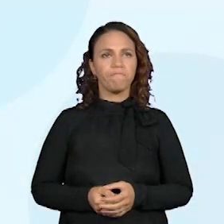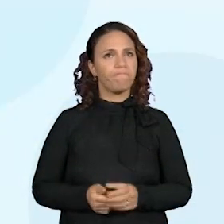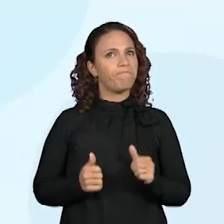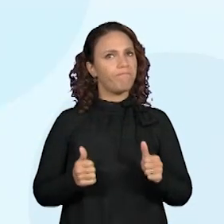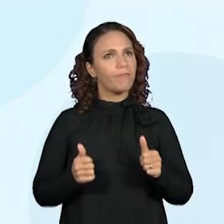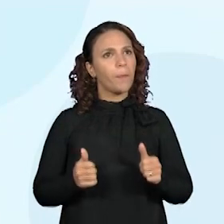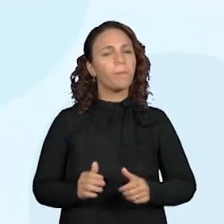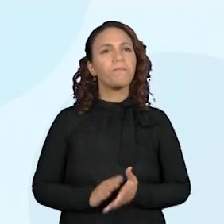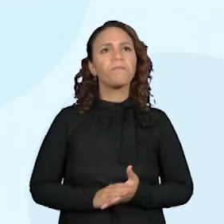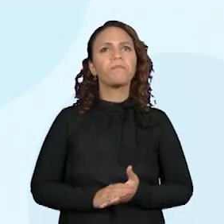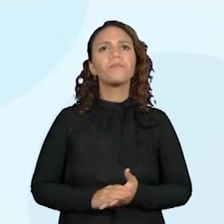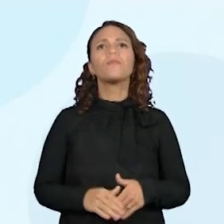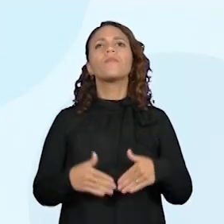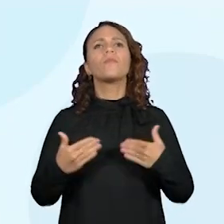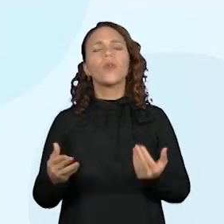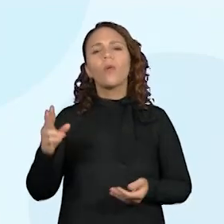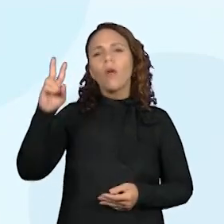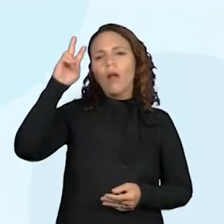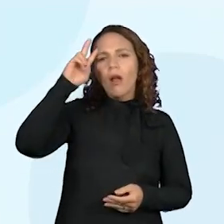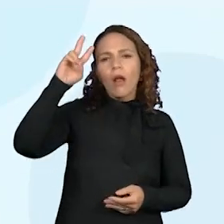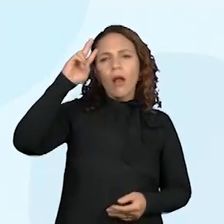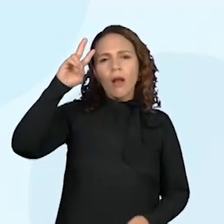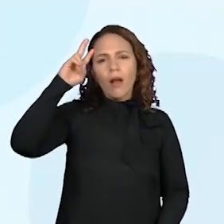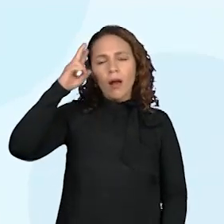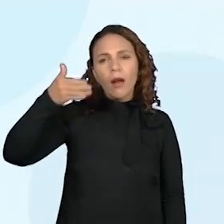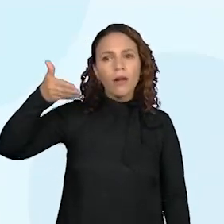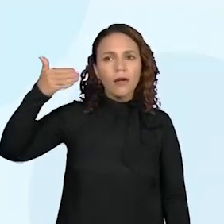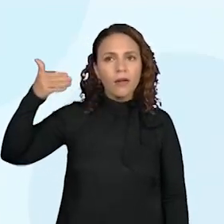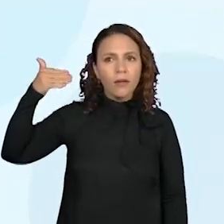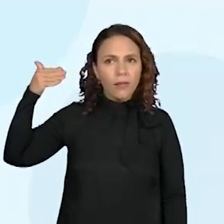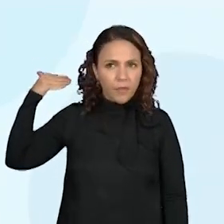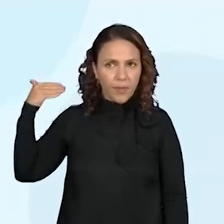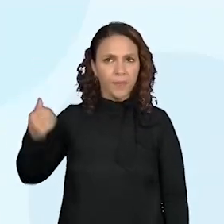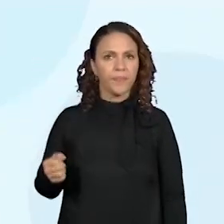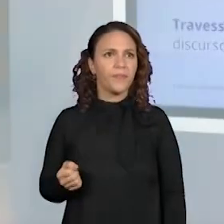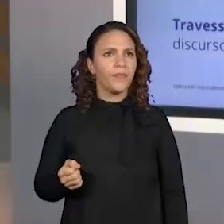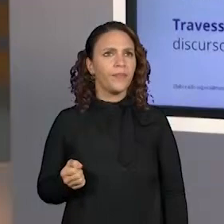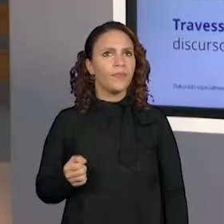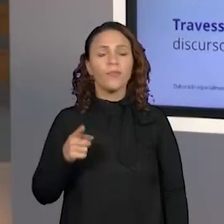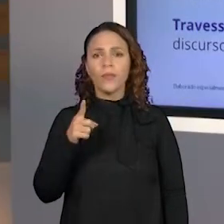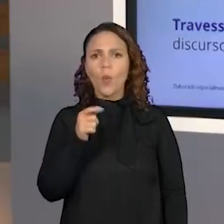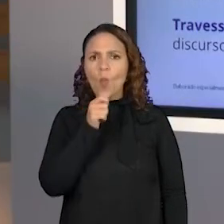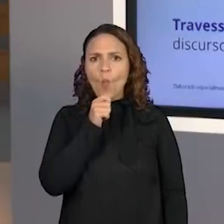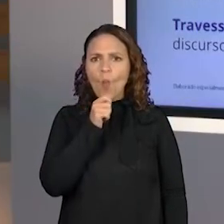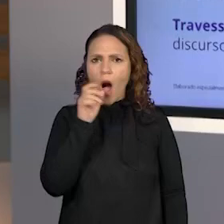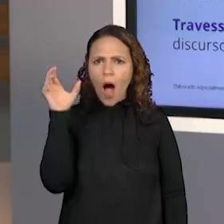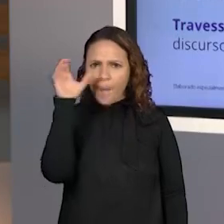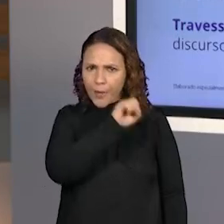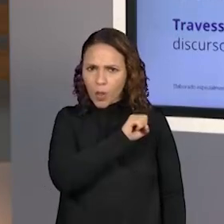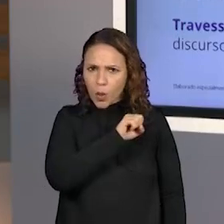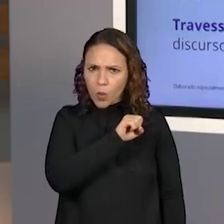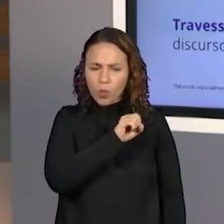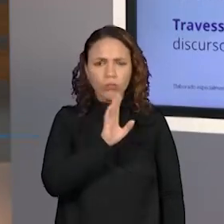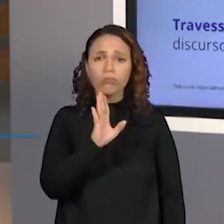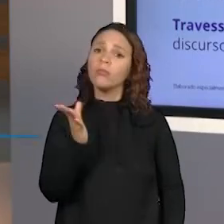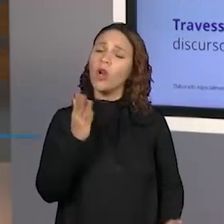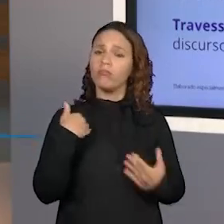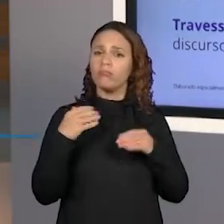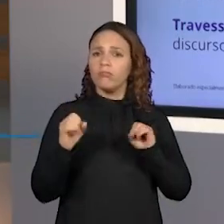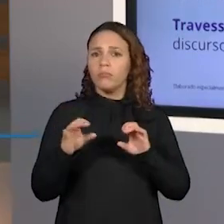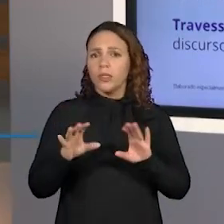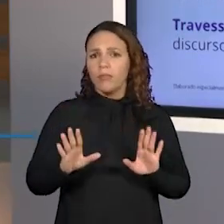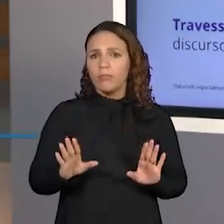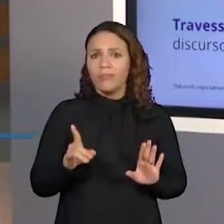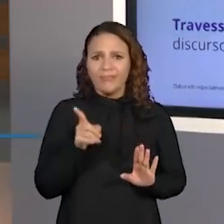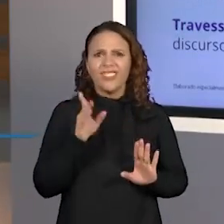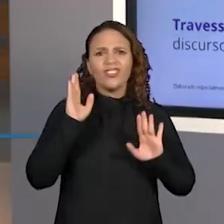então vamos relembrar a pontuação. Quem ainda não viu sobre pontuação, vai ver comigo. Então, quem